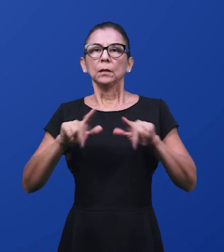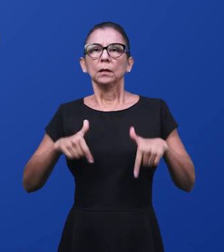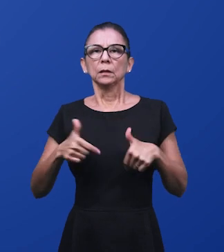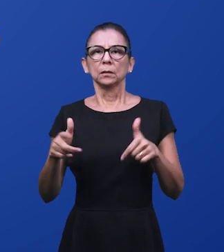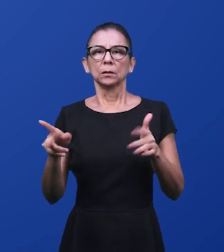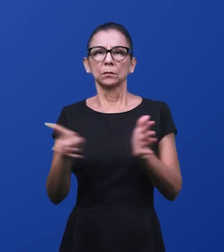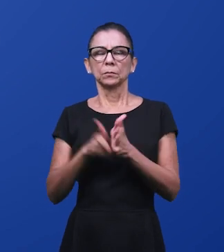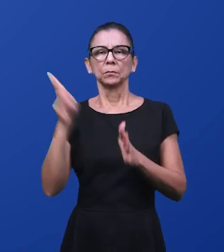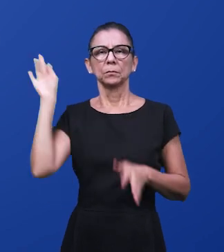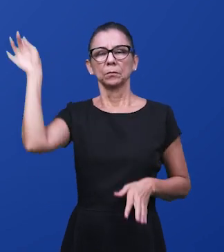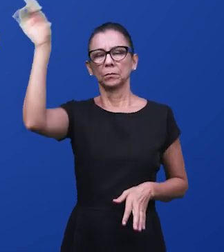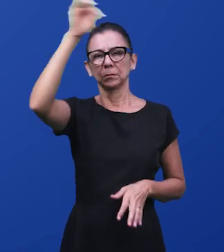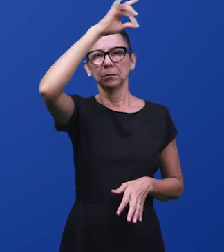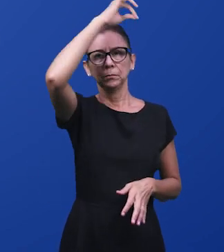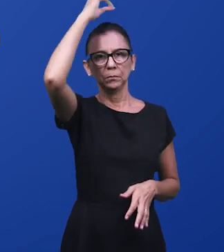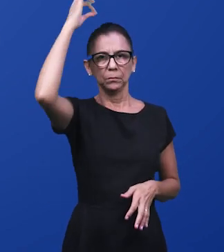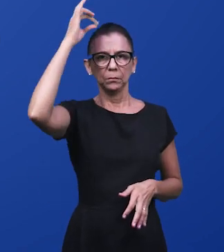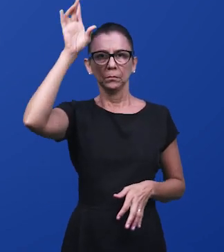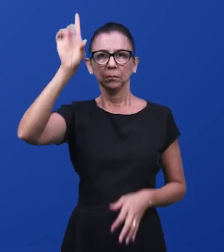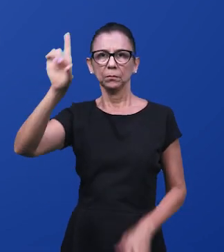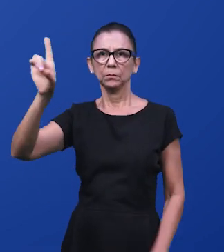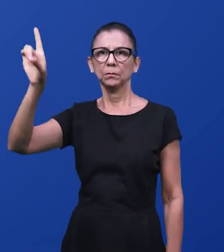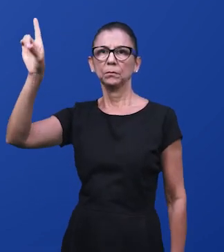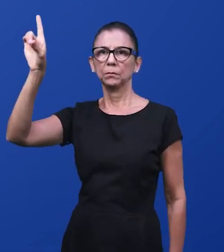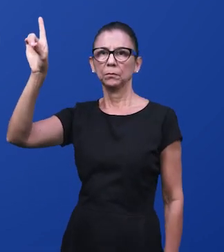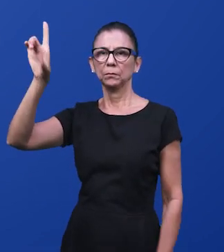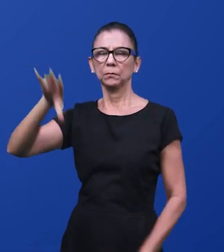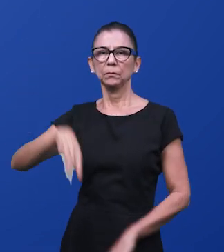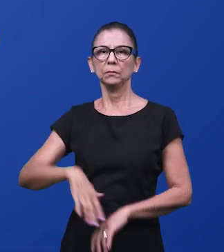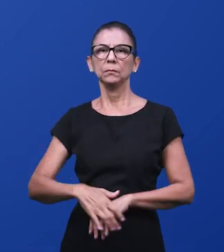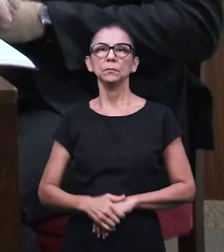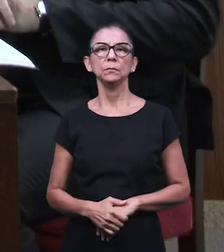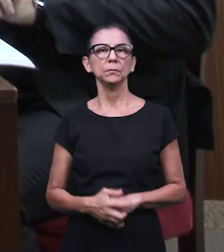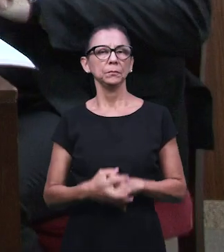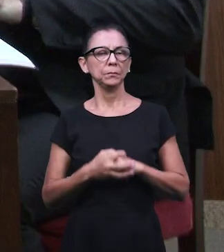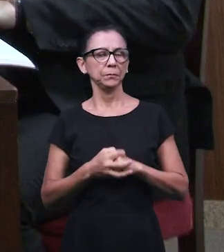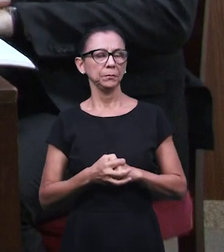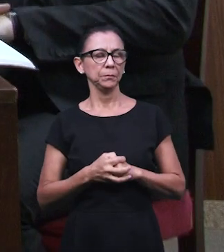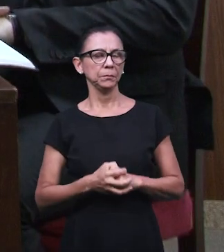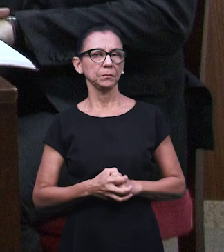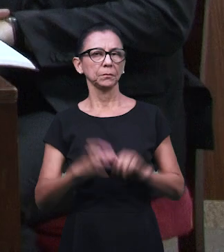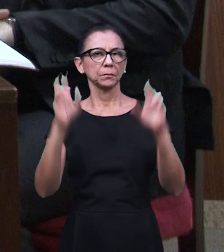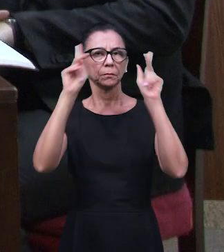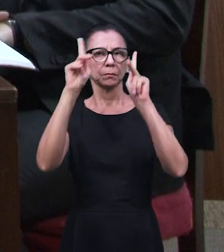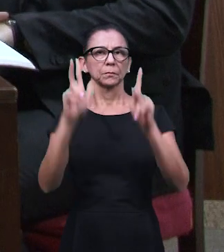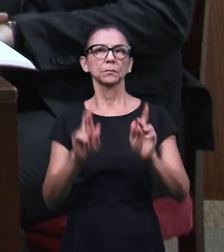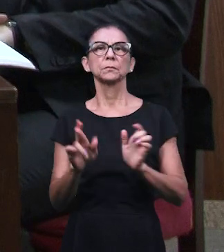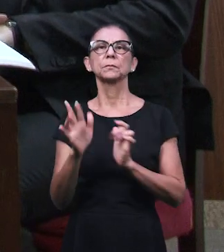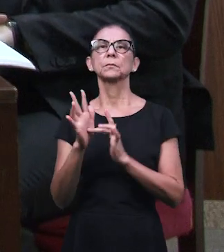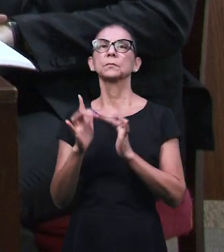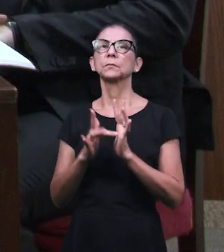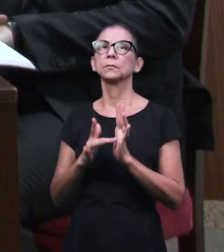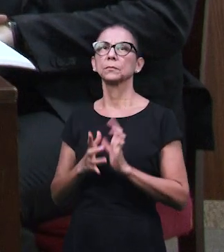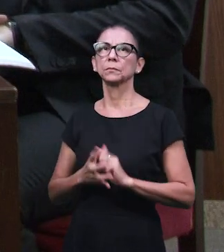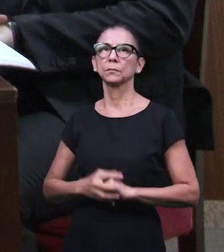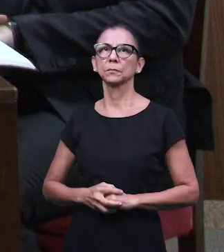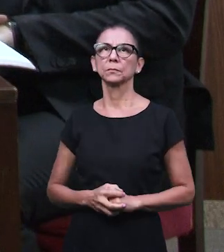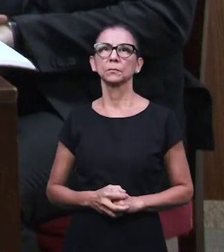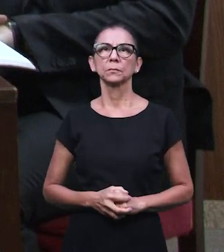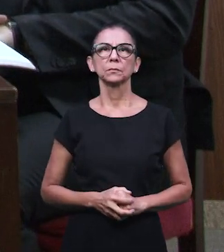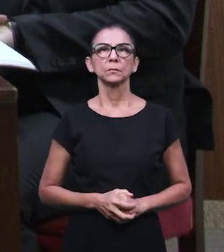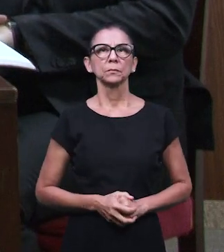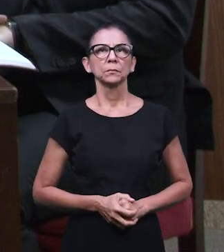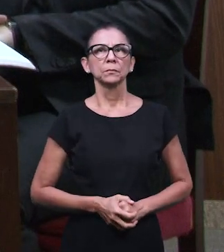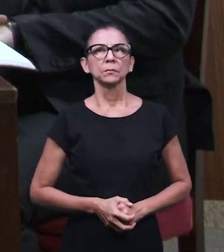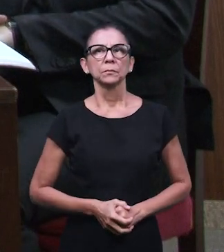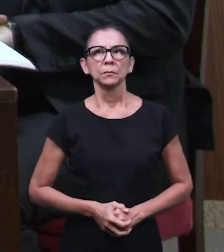Deus. Amém. E a paz do Senhor Jesus. Glória a Deus, né, meus irmãos? O Douglas, você tem